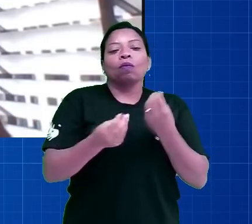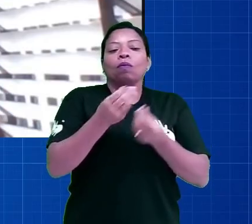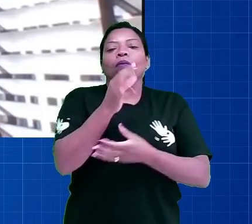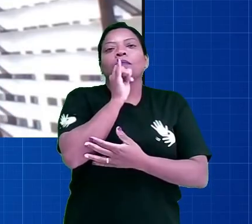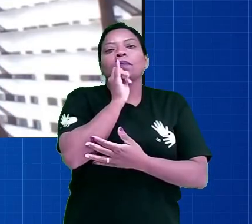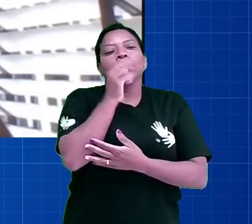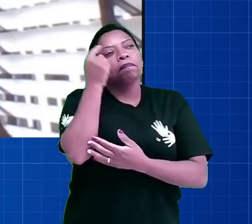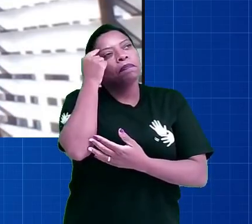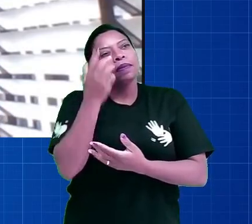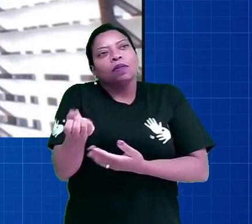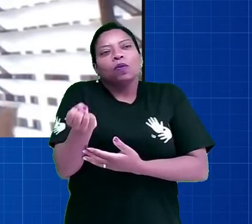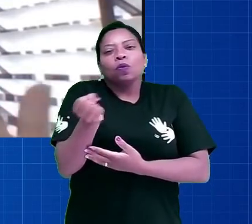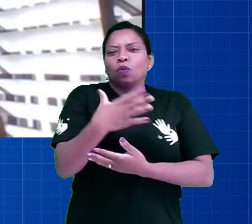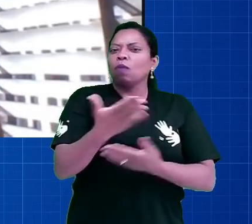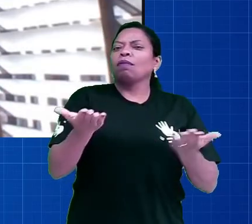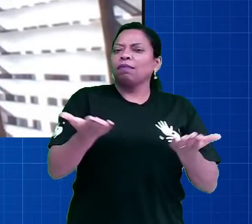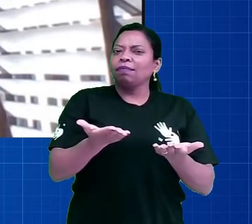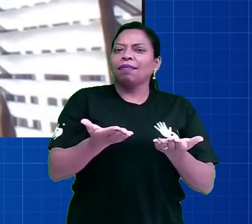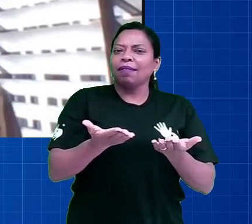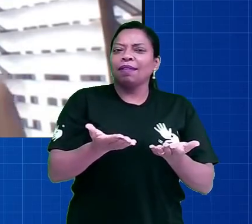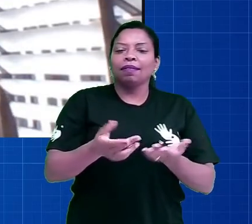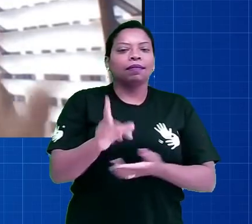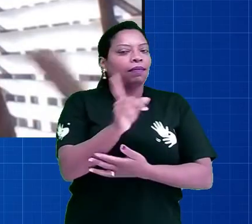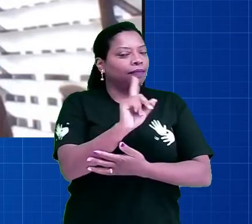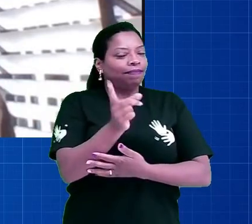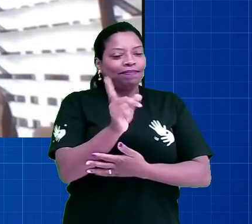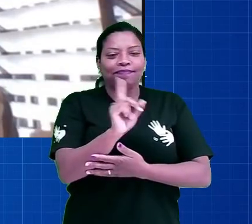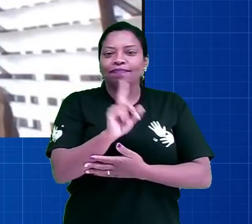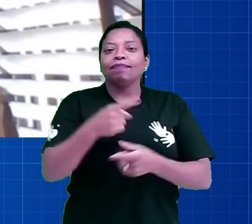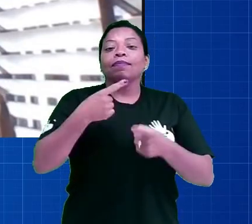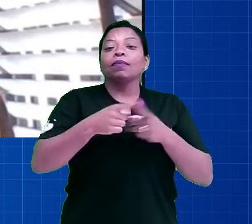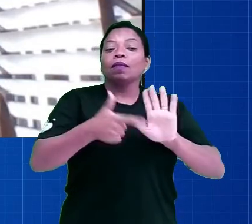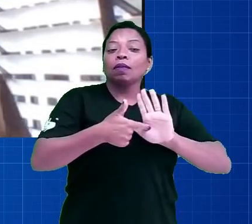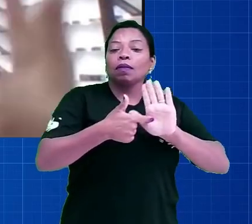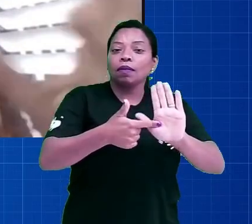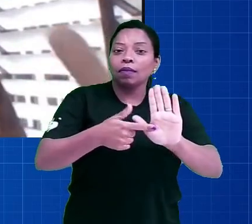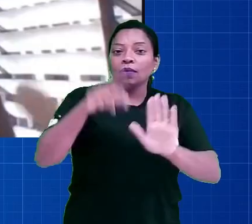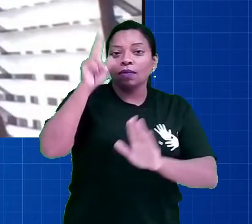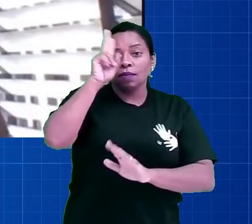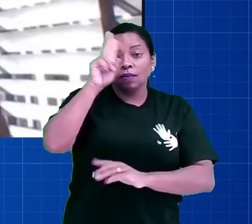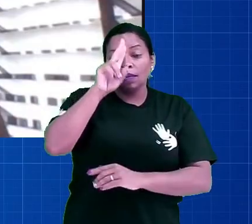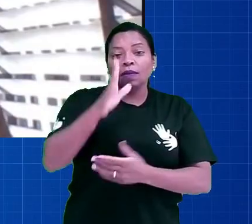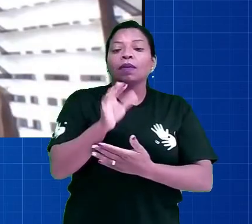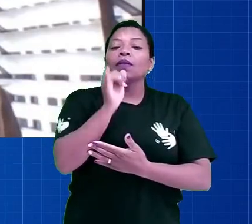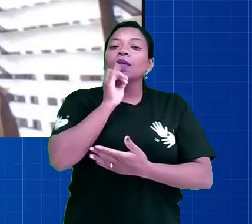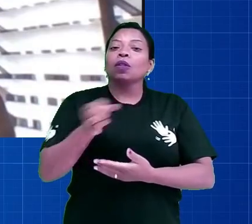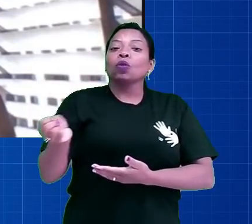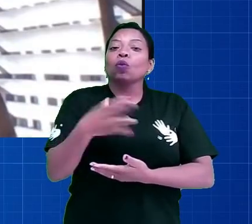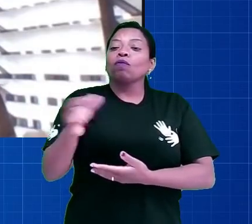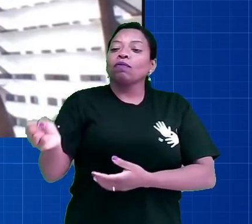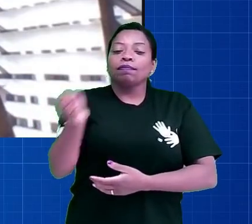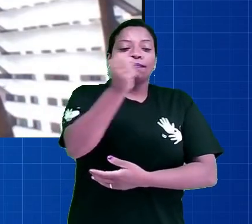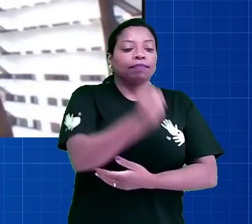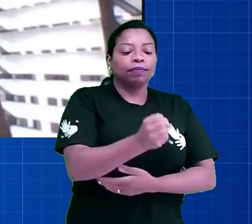um pouco com vocês. Mas, então, vejam, não dá para a gente pensar assim, isso é novo, estão tentando implantar porque,